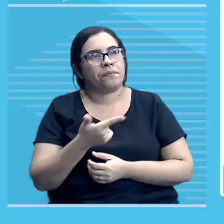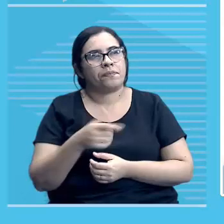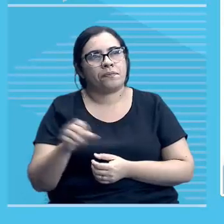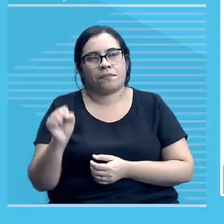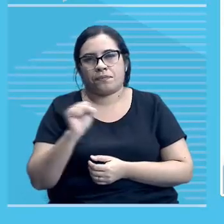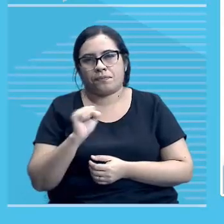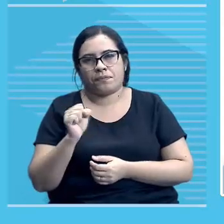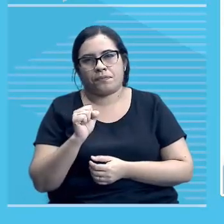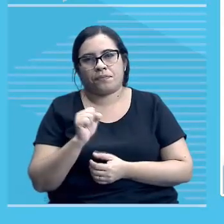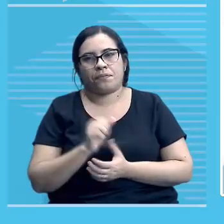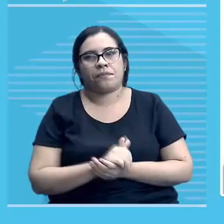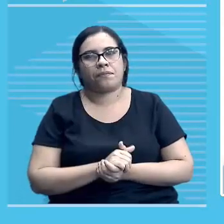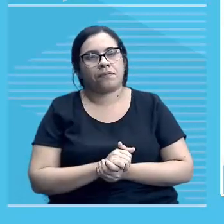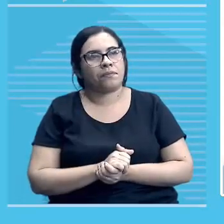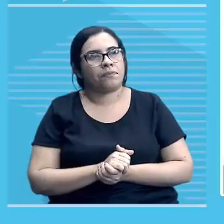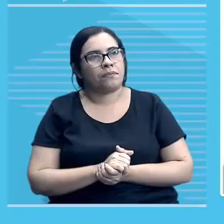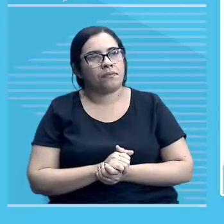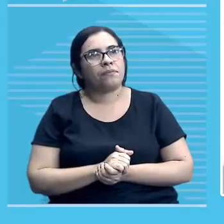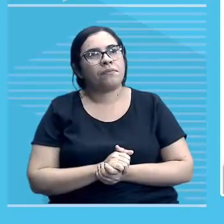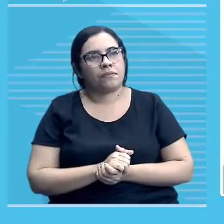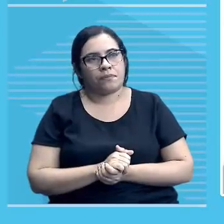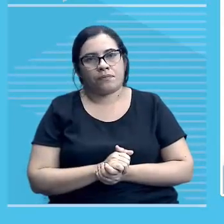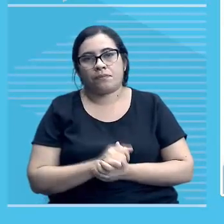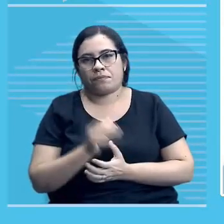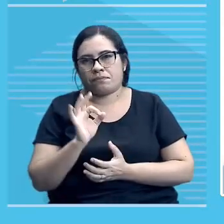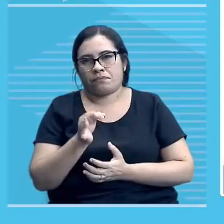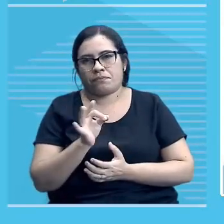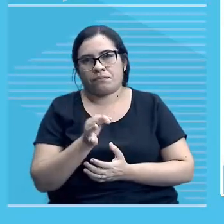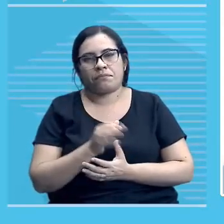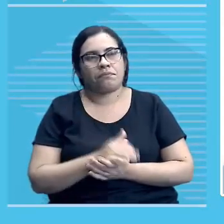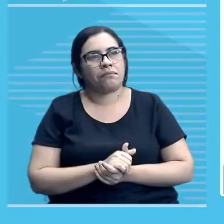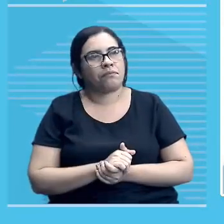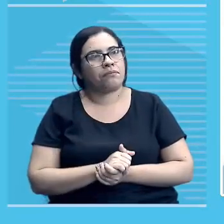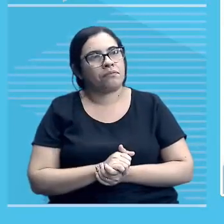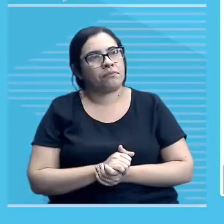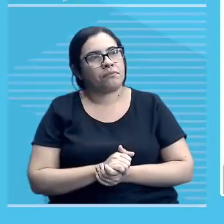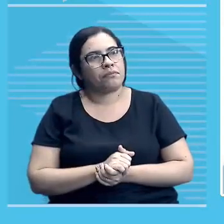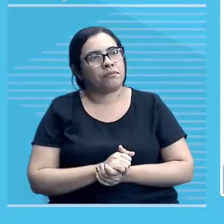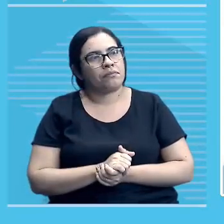28. Não é isso?